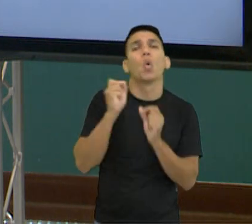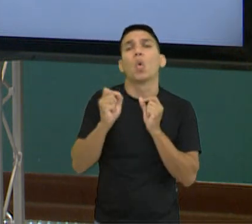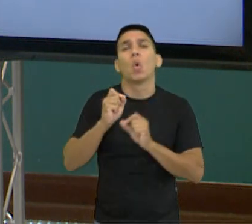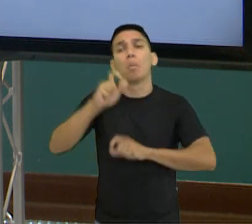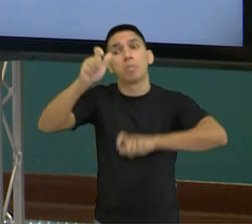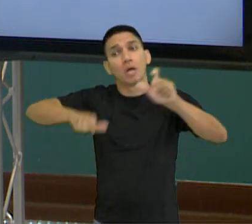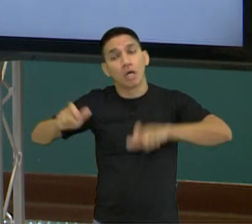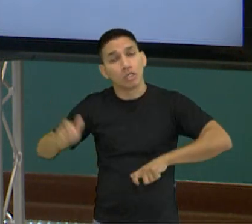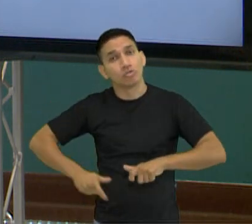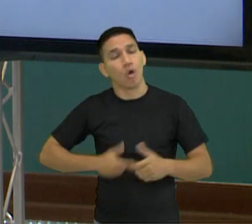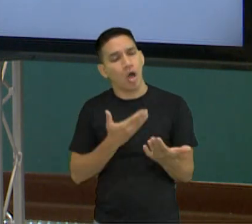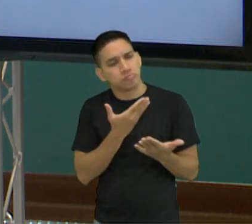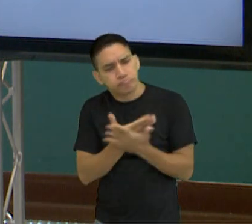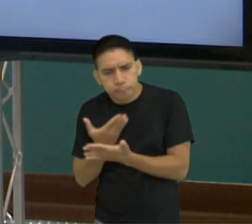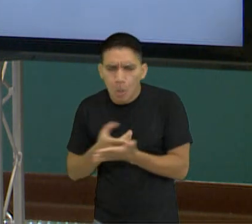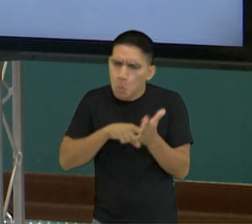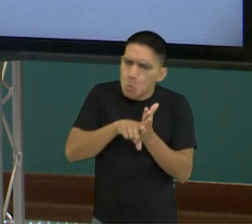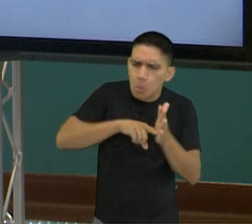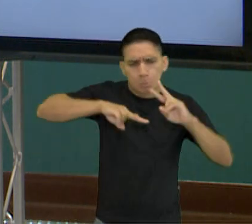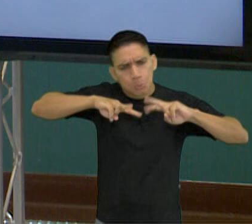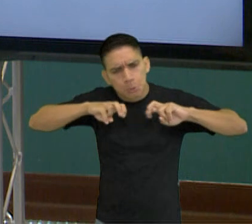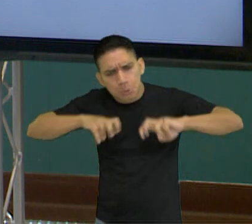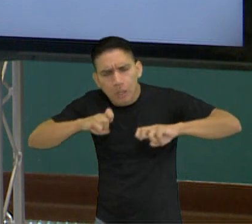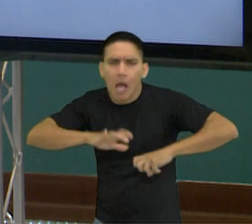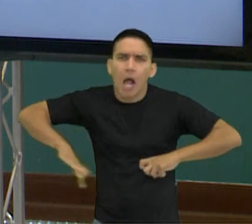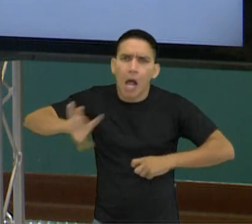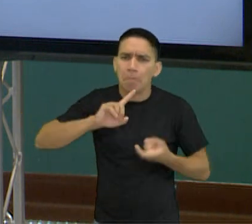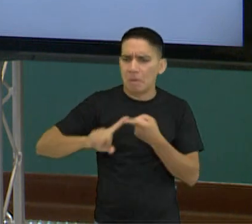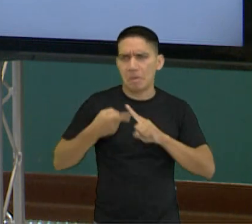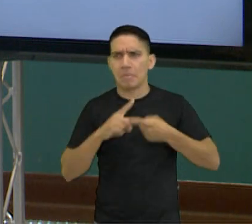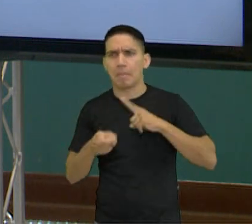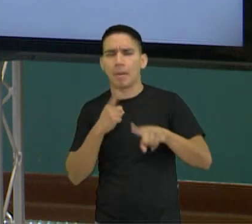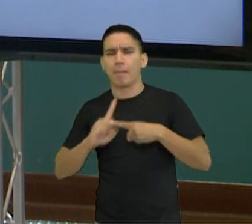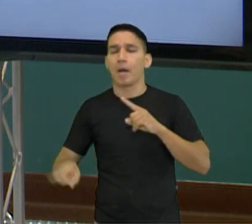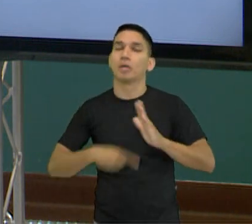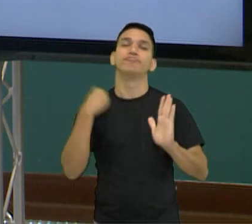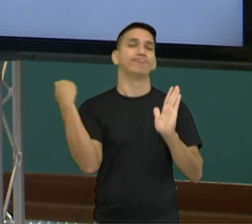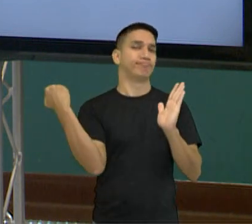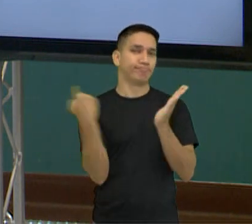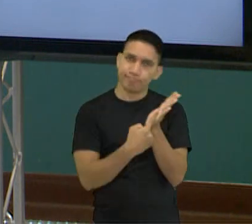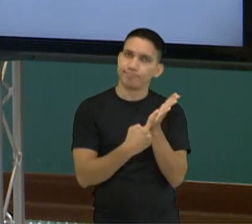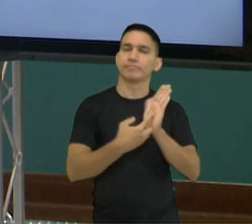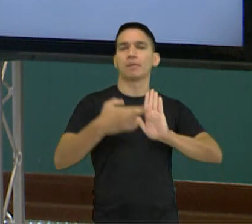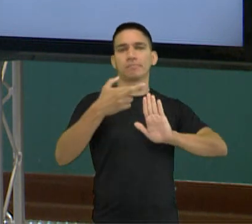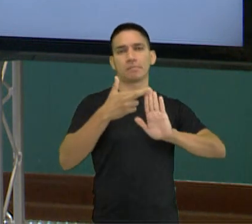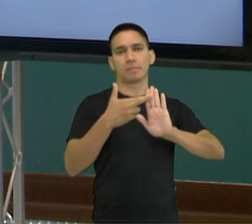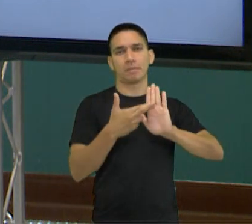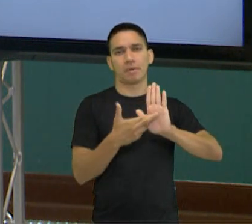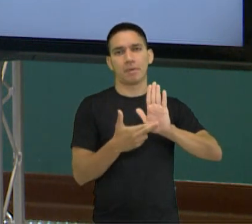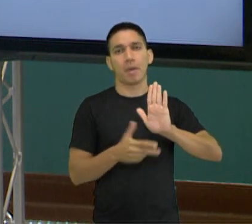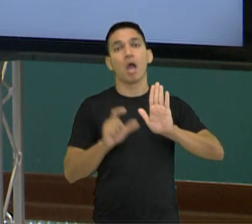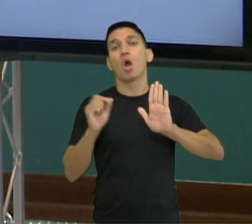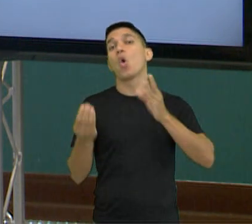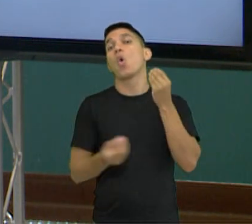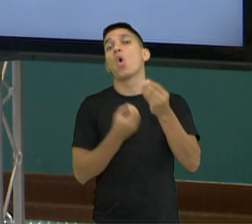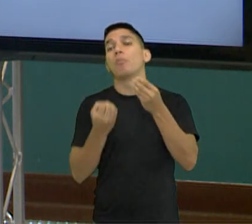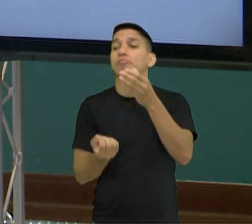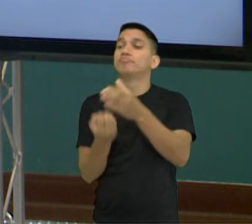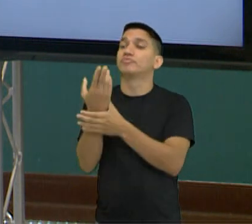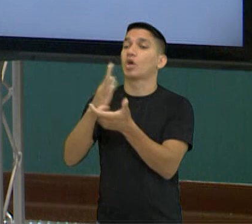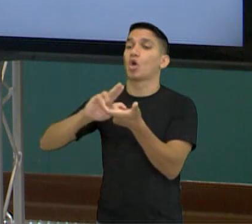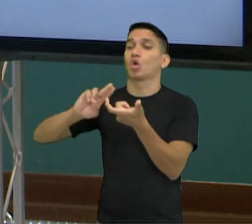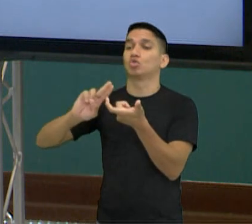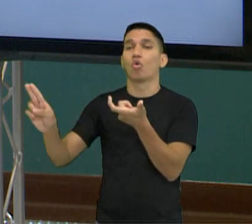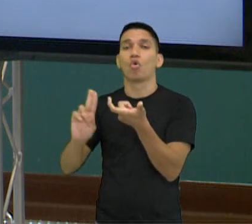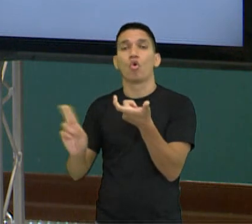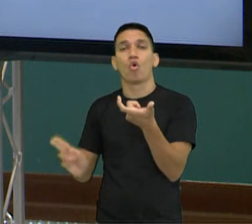estudiosos da área de química e ela vai deliberar e ela estabeleceu a regra para nós darmos